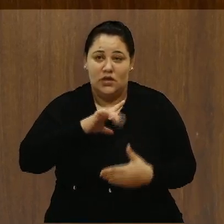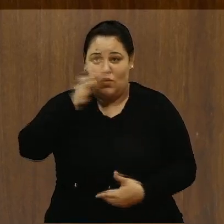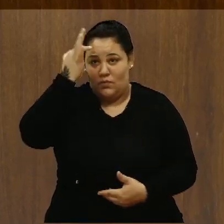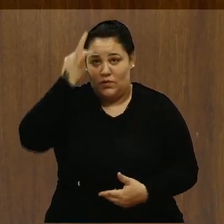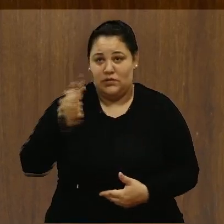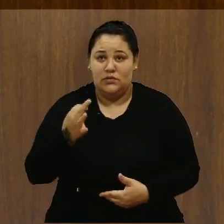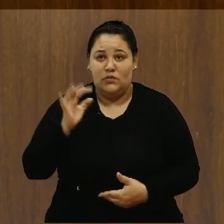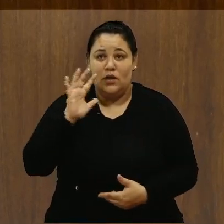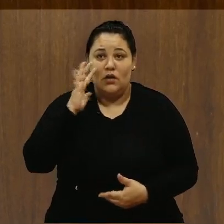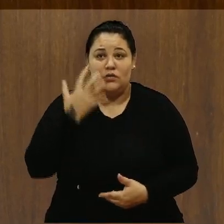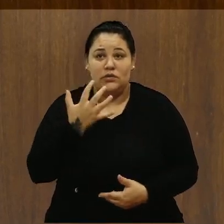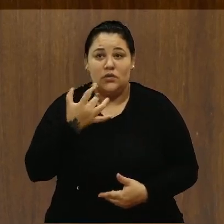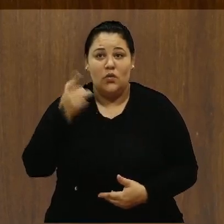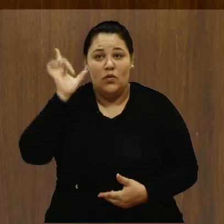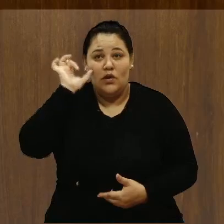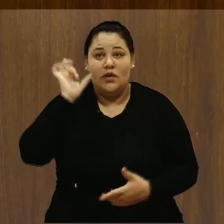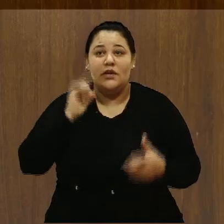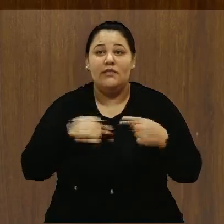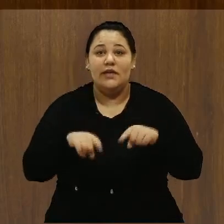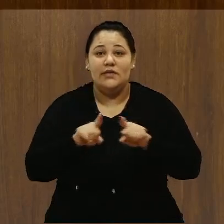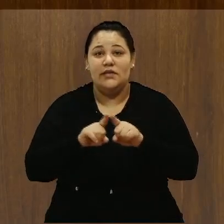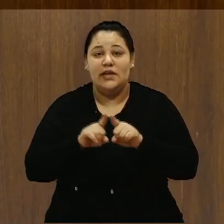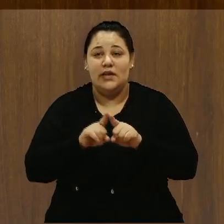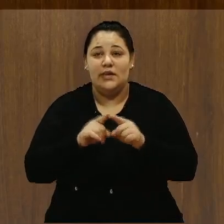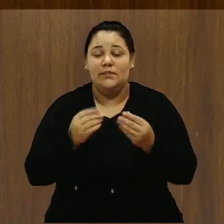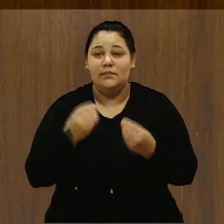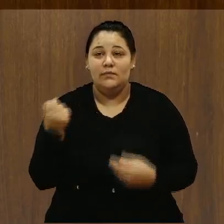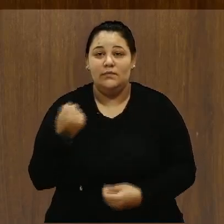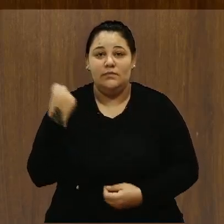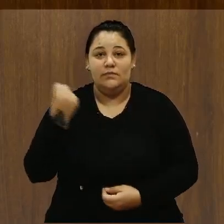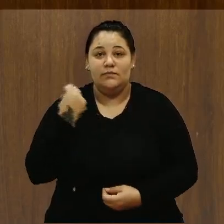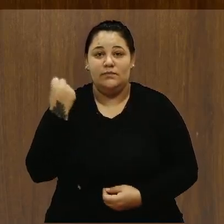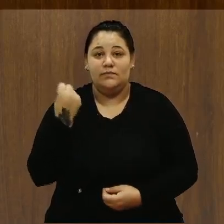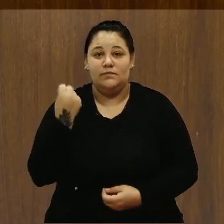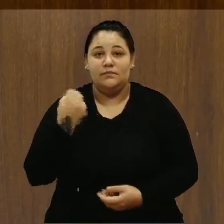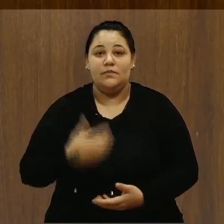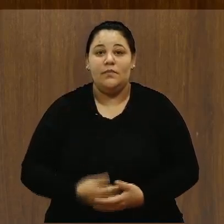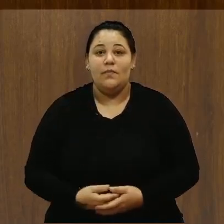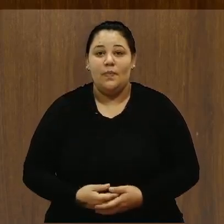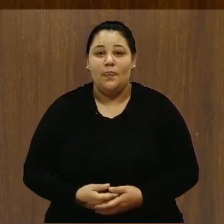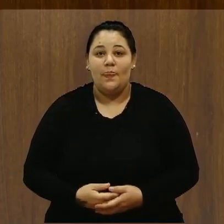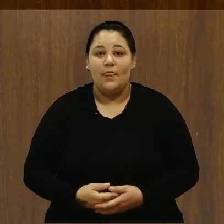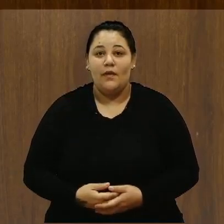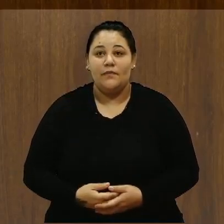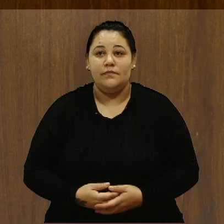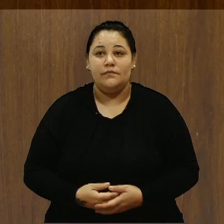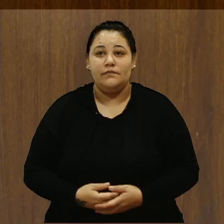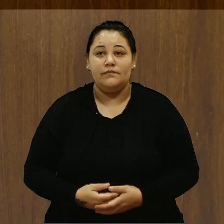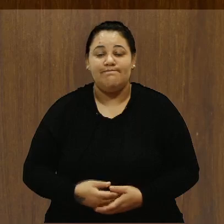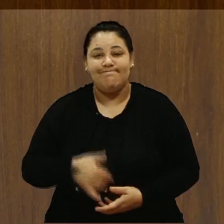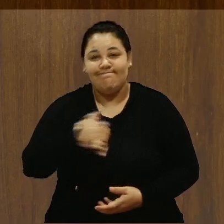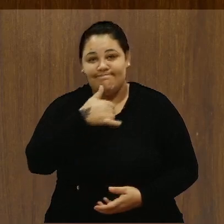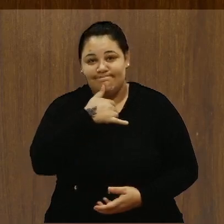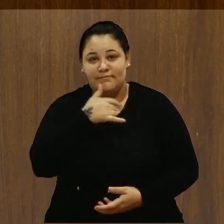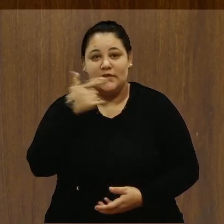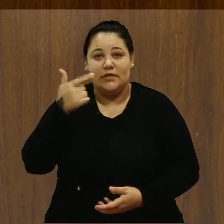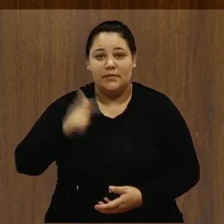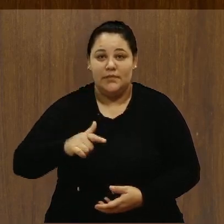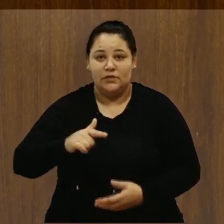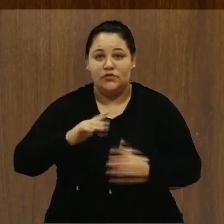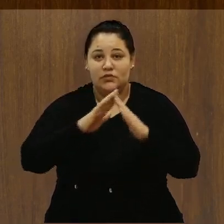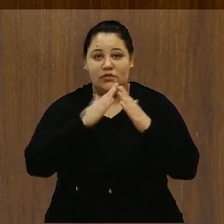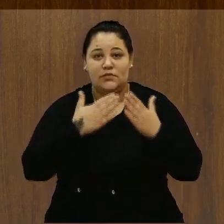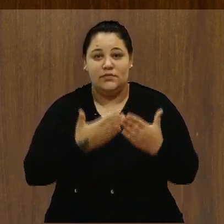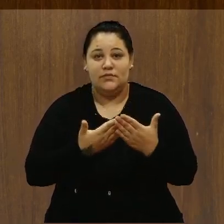aconteceu ontem. Foi algo extremamente grave. E foi algo extremamente grave que, infelizmente, tem se repetido nas escolas do Brasil,